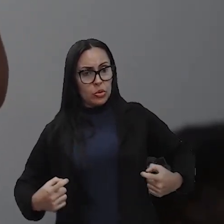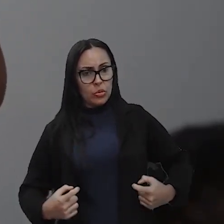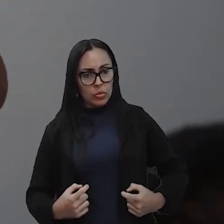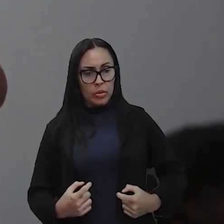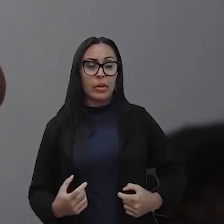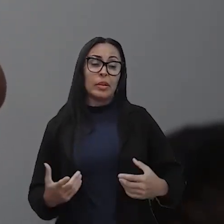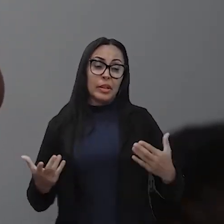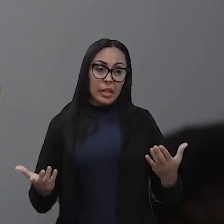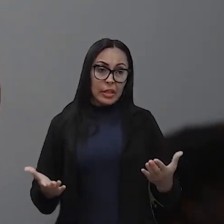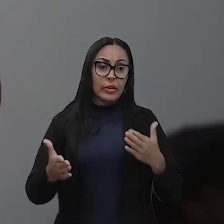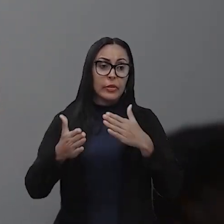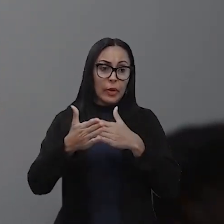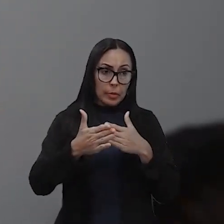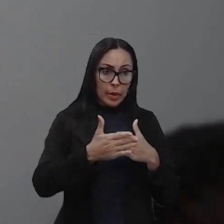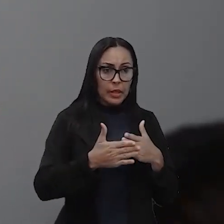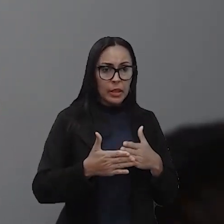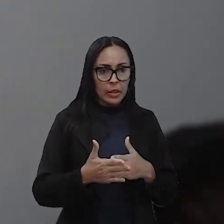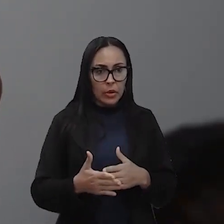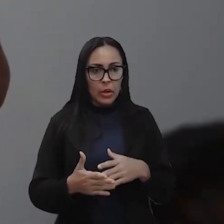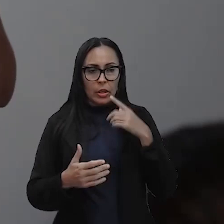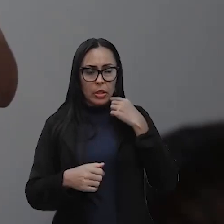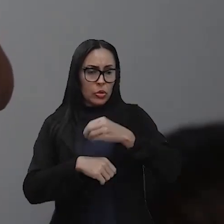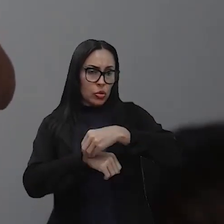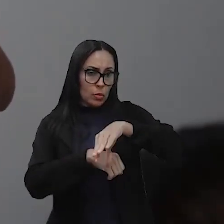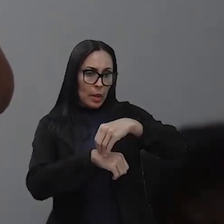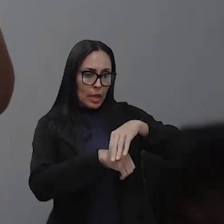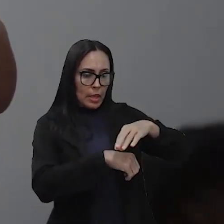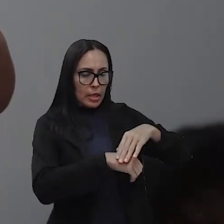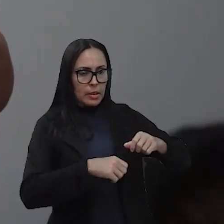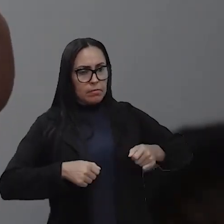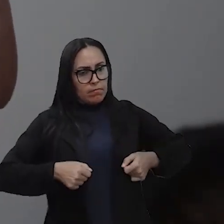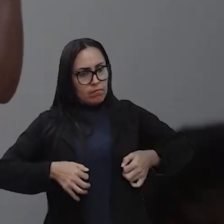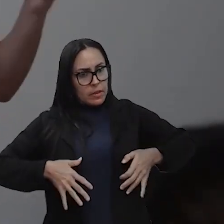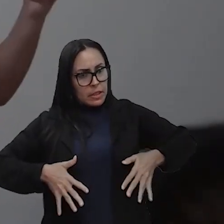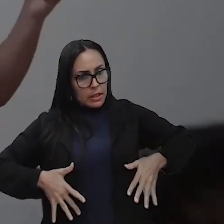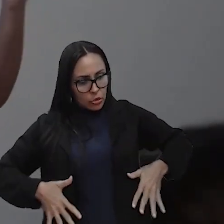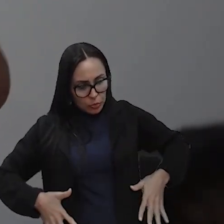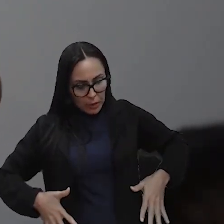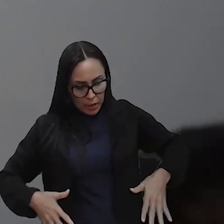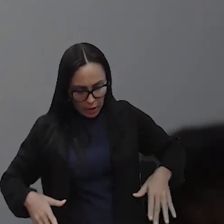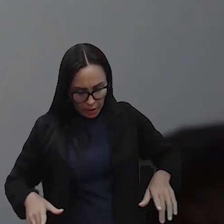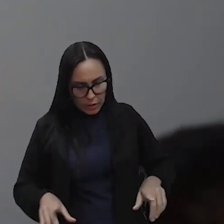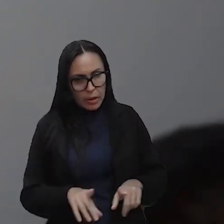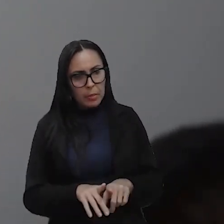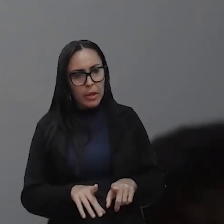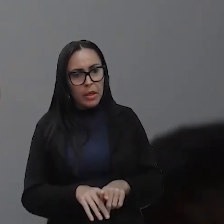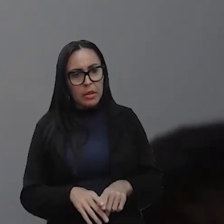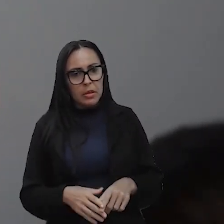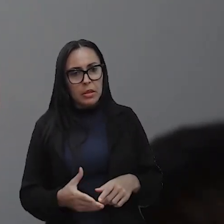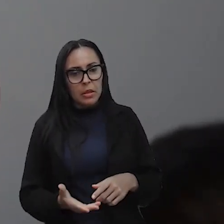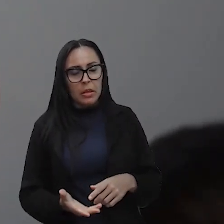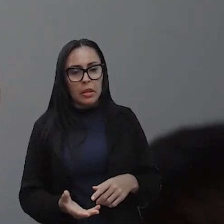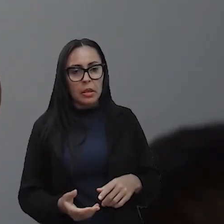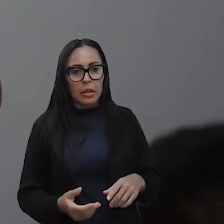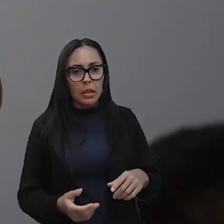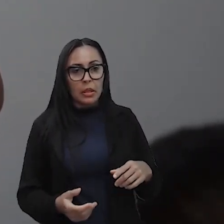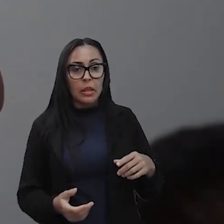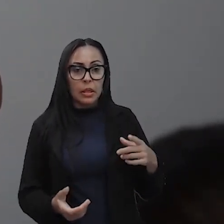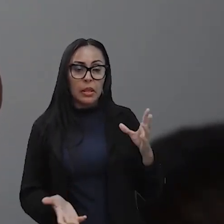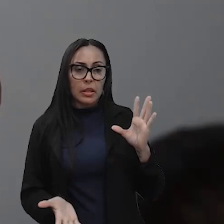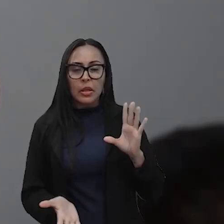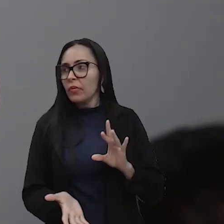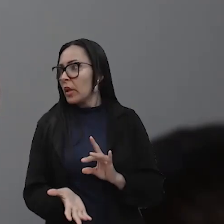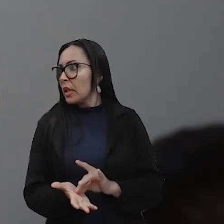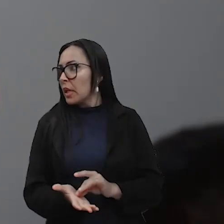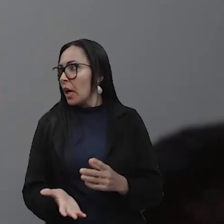organismo expelir secreções, transpirar realmente as secreções que deveriam estar acontecendo,